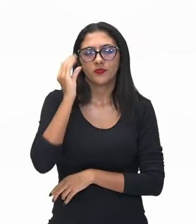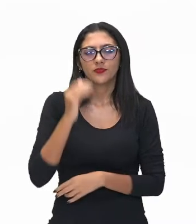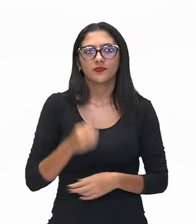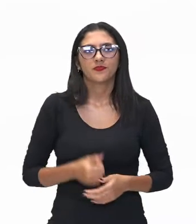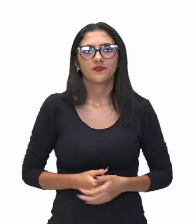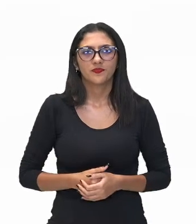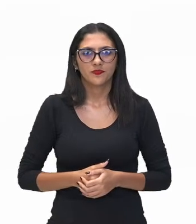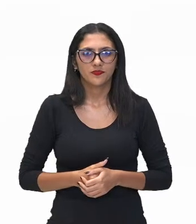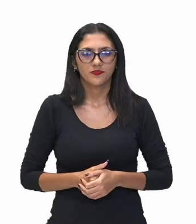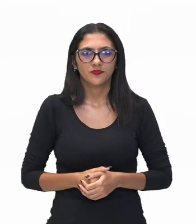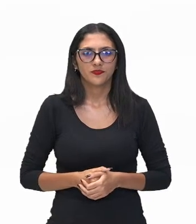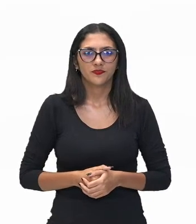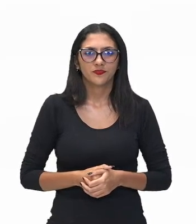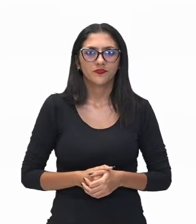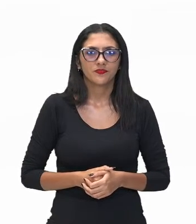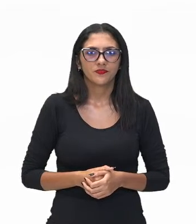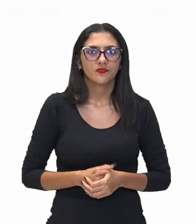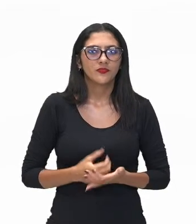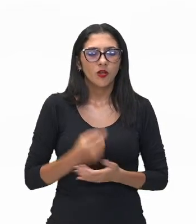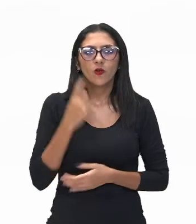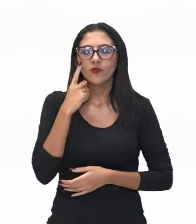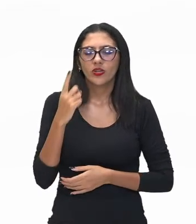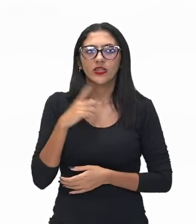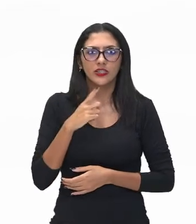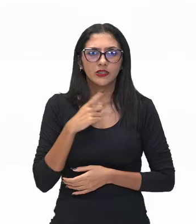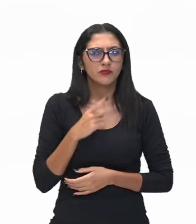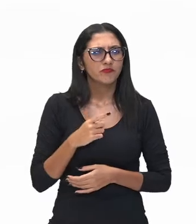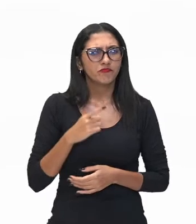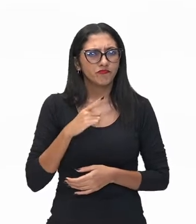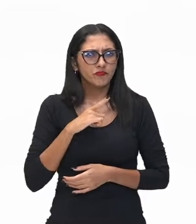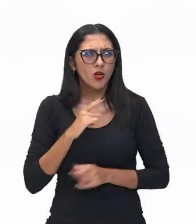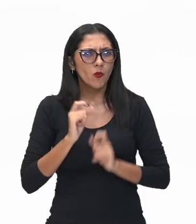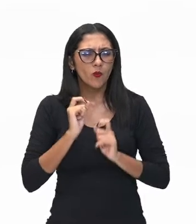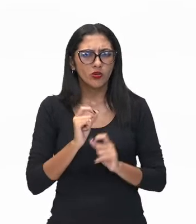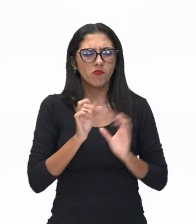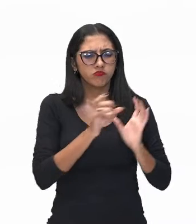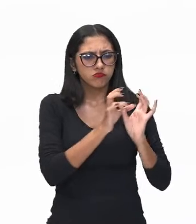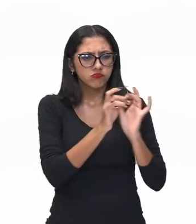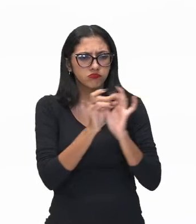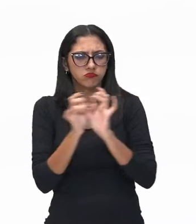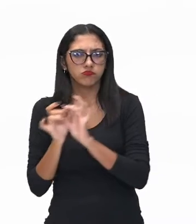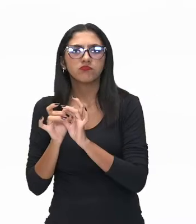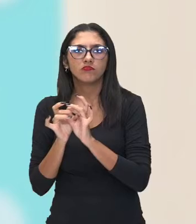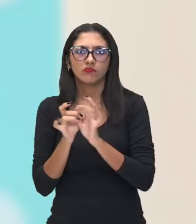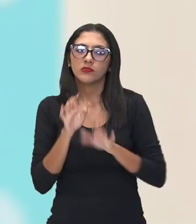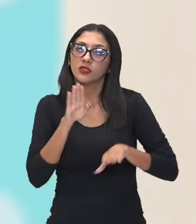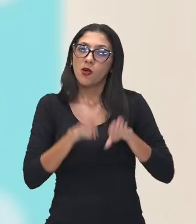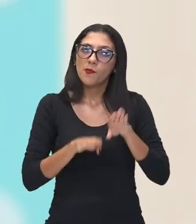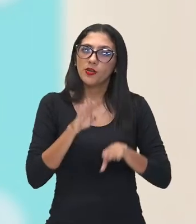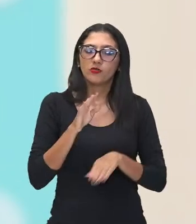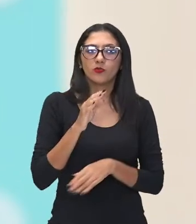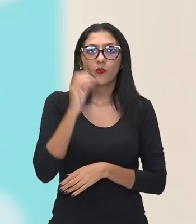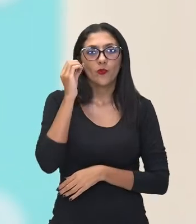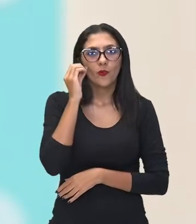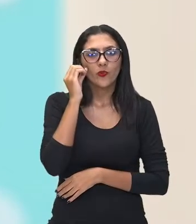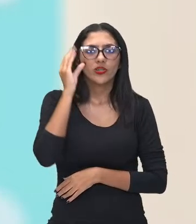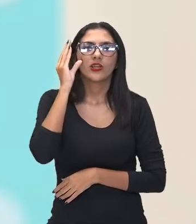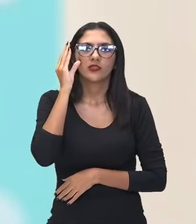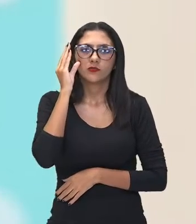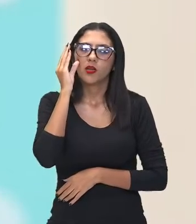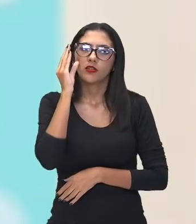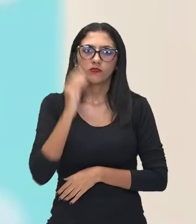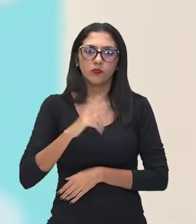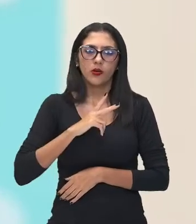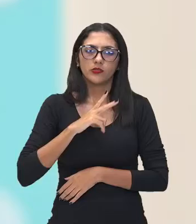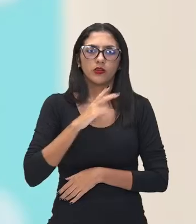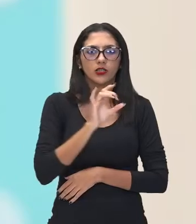Então, isso é um conjunto de coisas, né, que depende da sua interpretação, do seu conhecimento,